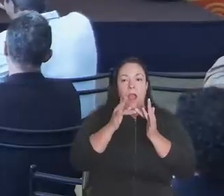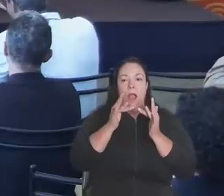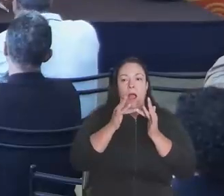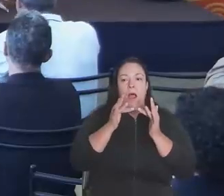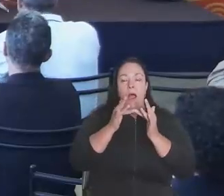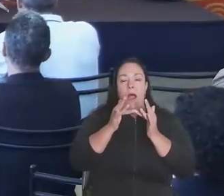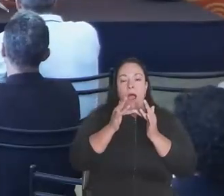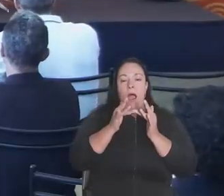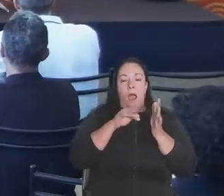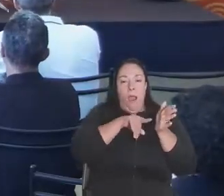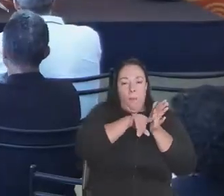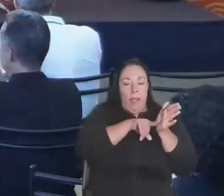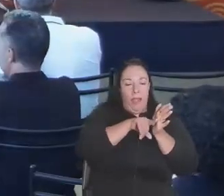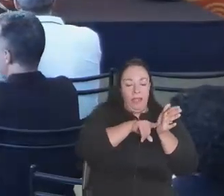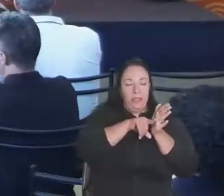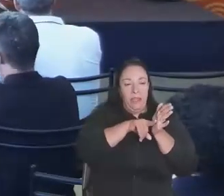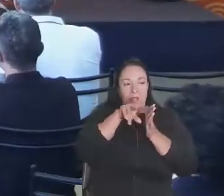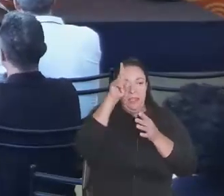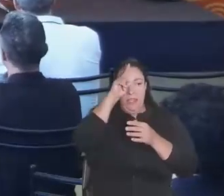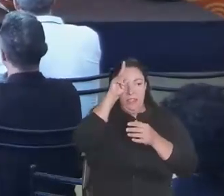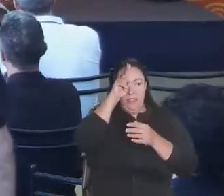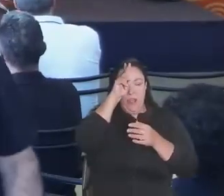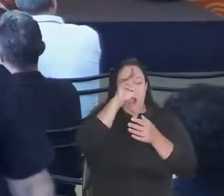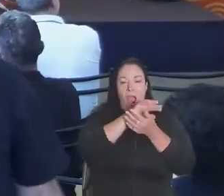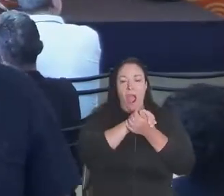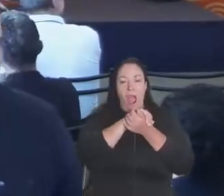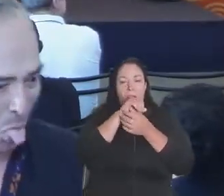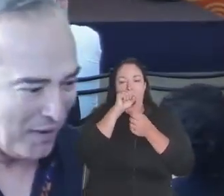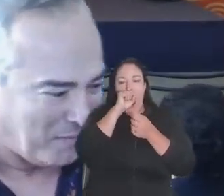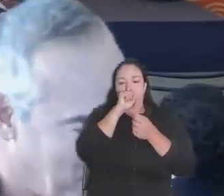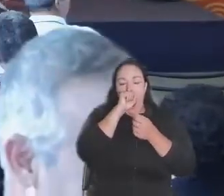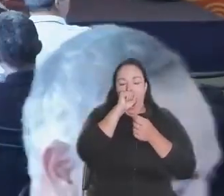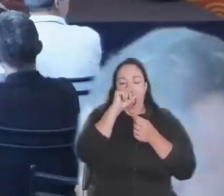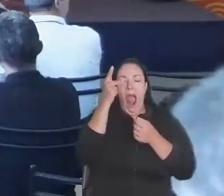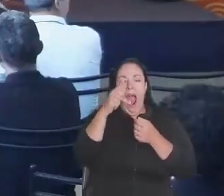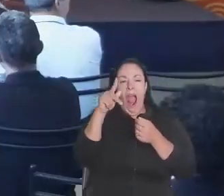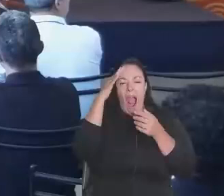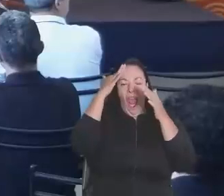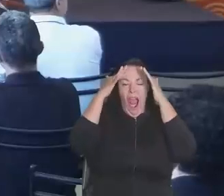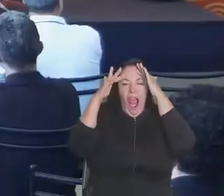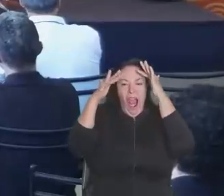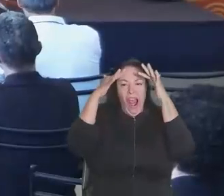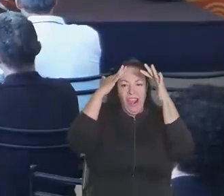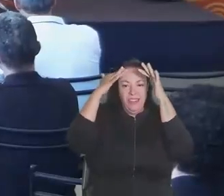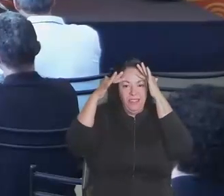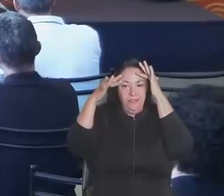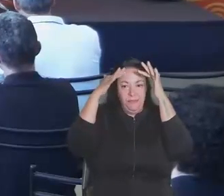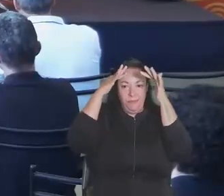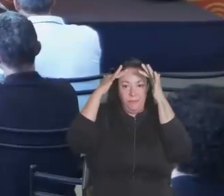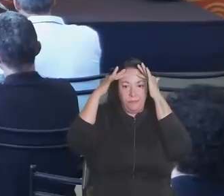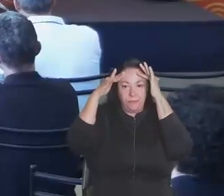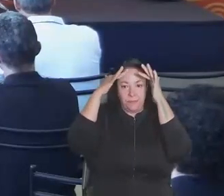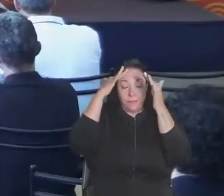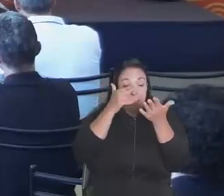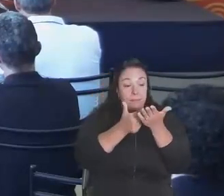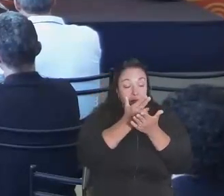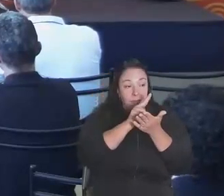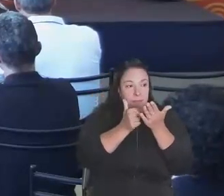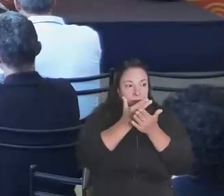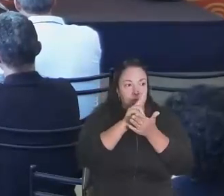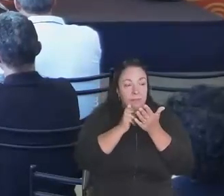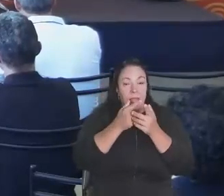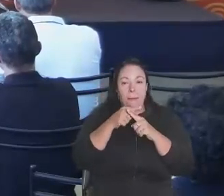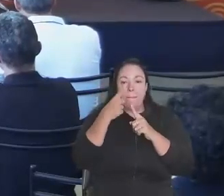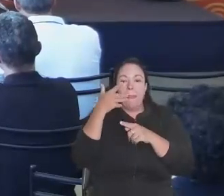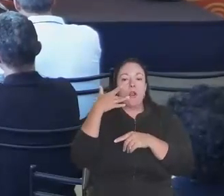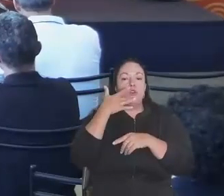da pesquisa, né, das histórias e da sua imaginação. Mas tem alguma ilustração que lhe deu mais